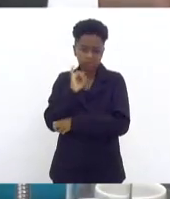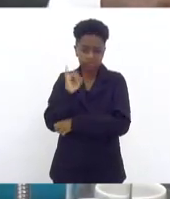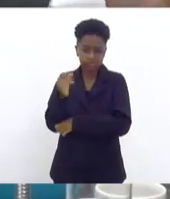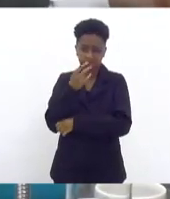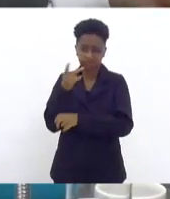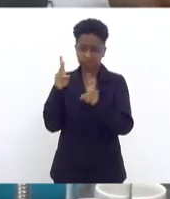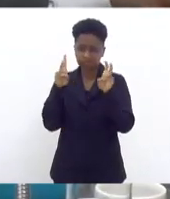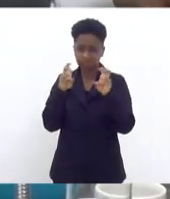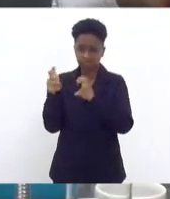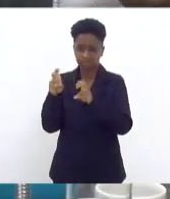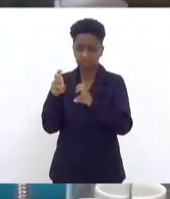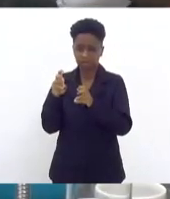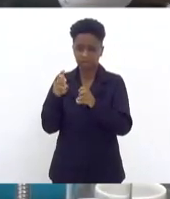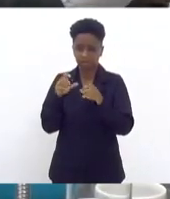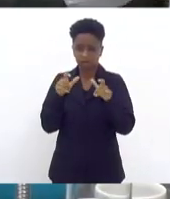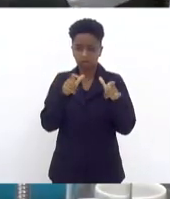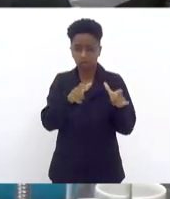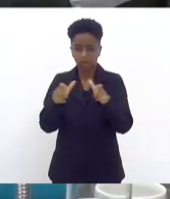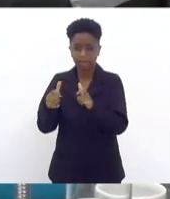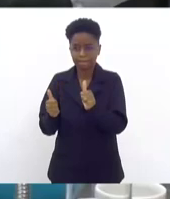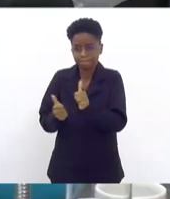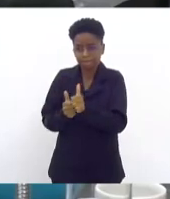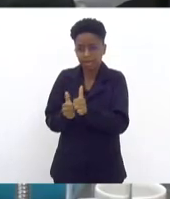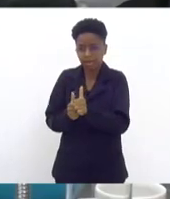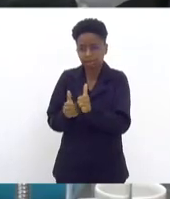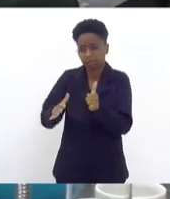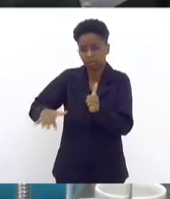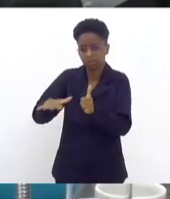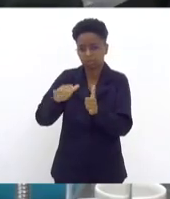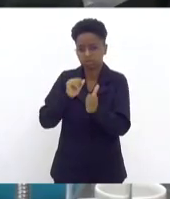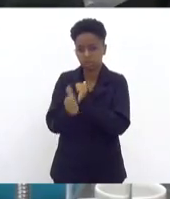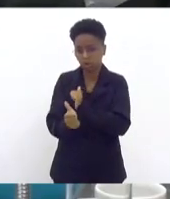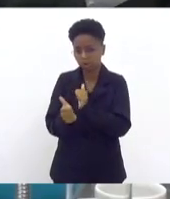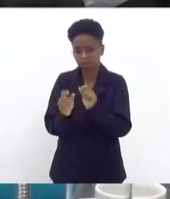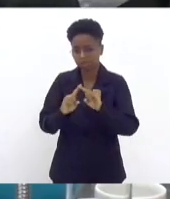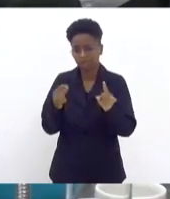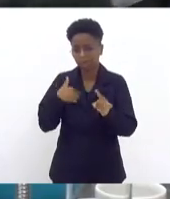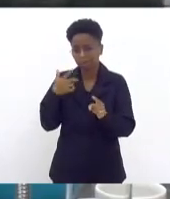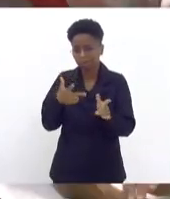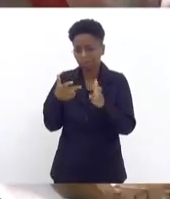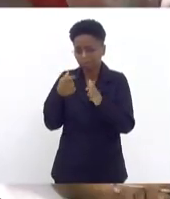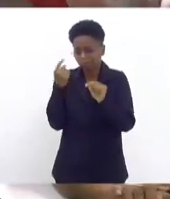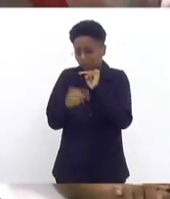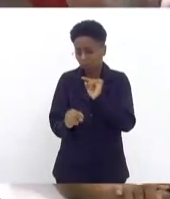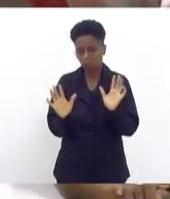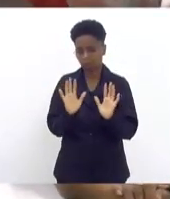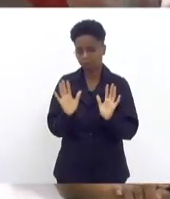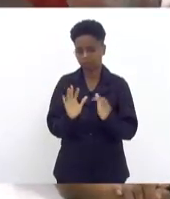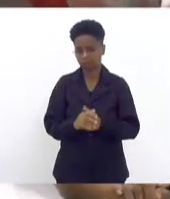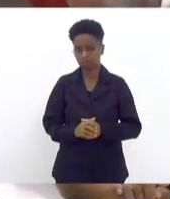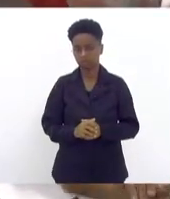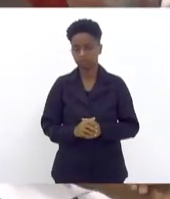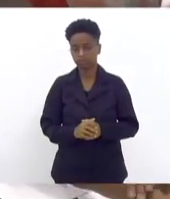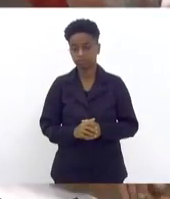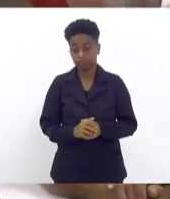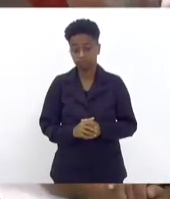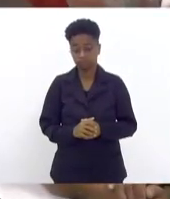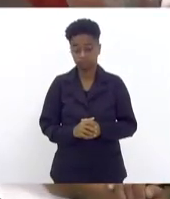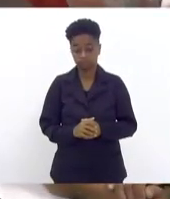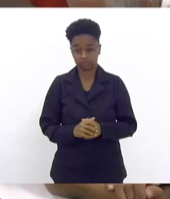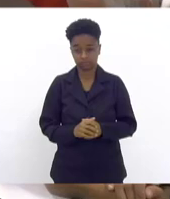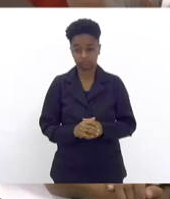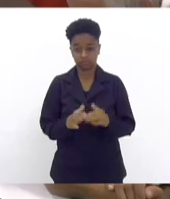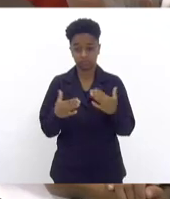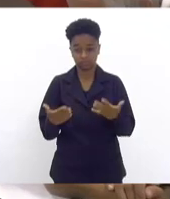conta das estações que guarnecem ali os arredores de equipamentos esportivos, mas não vi uma relação direta. E aí, preservando inclusive